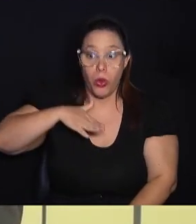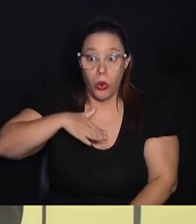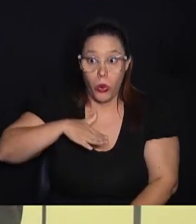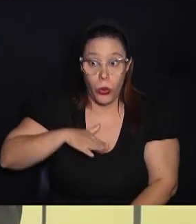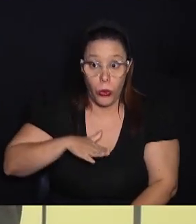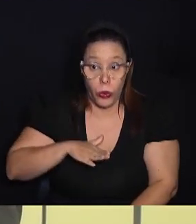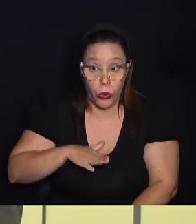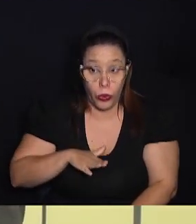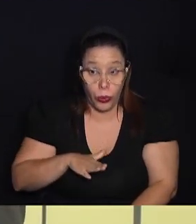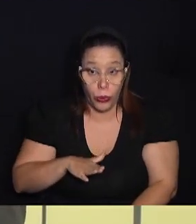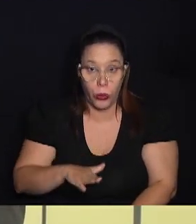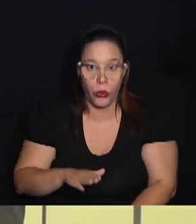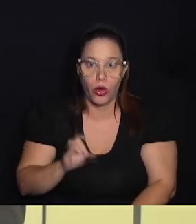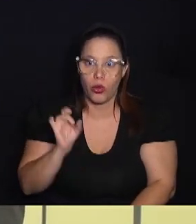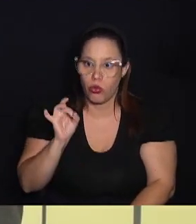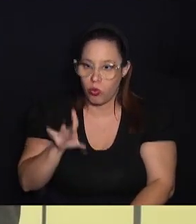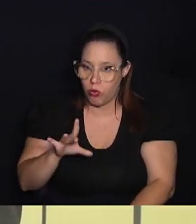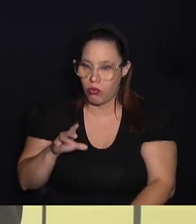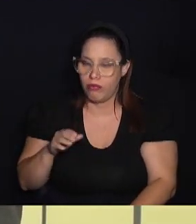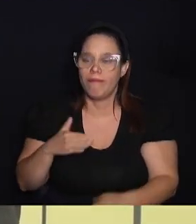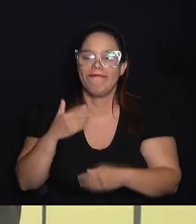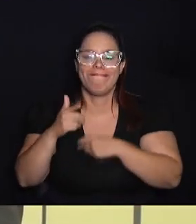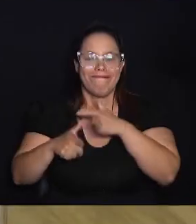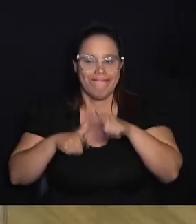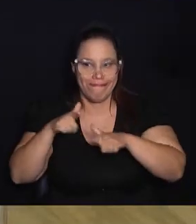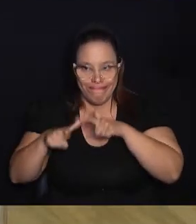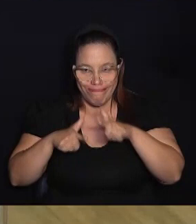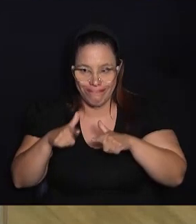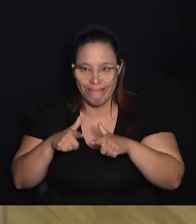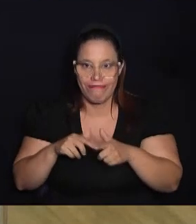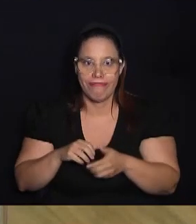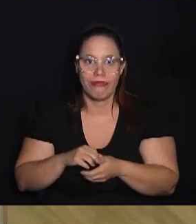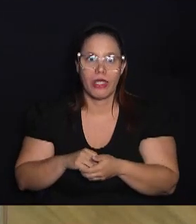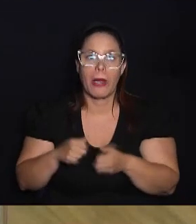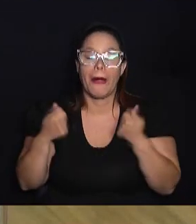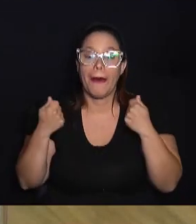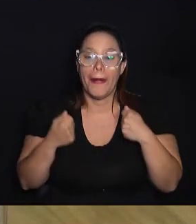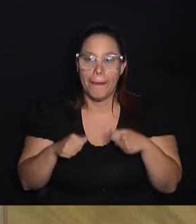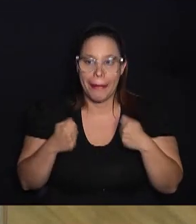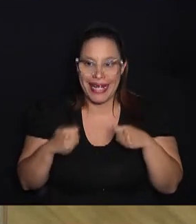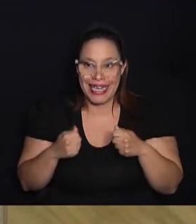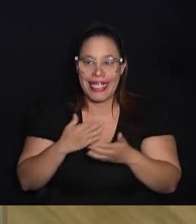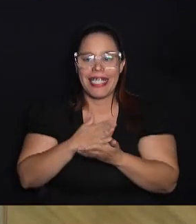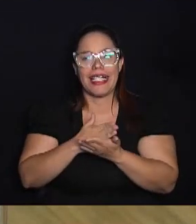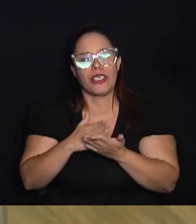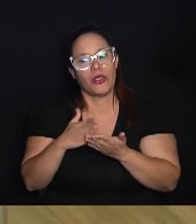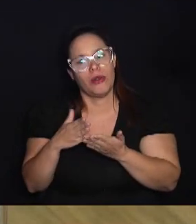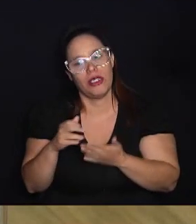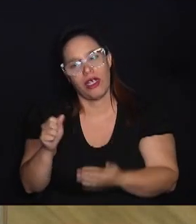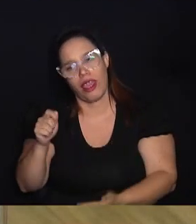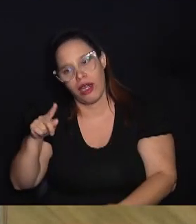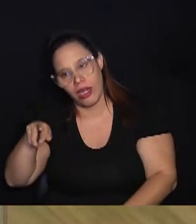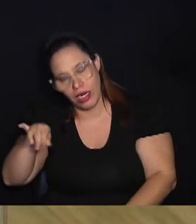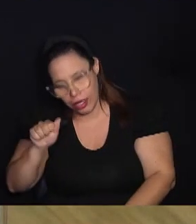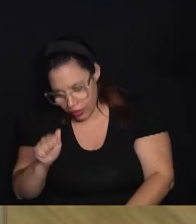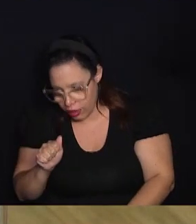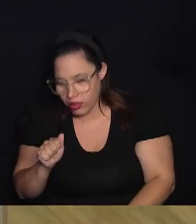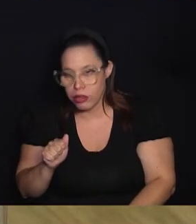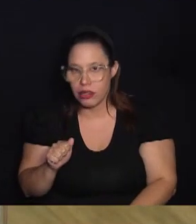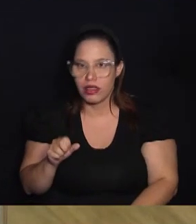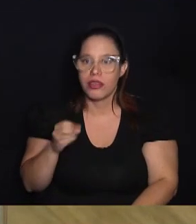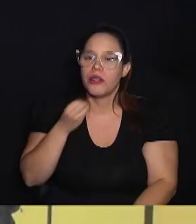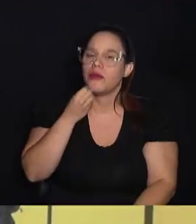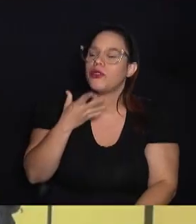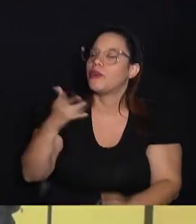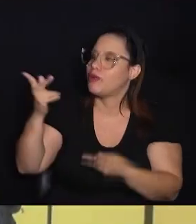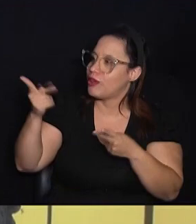transformar só começar precisa de muito trabalho precisa começar né ô André é muito bom